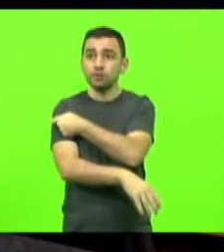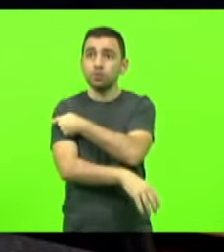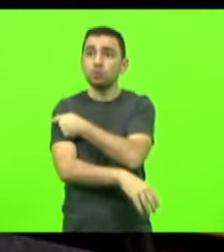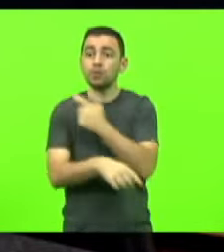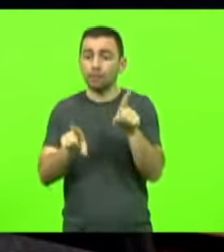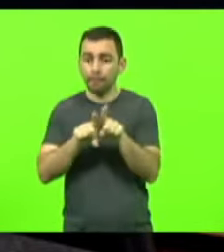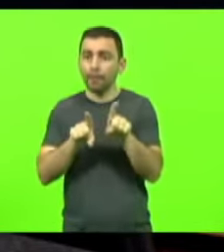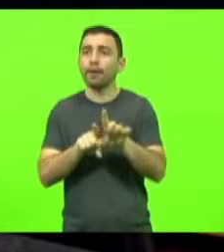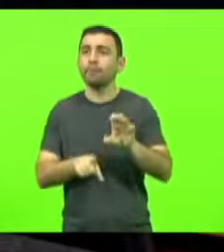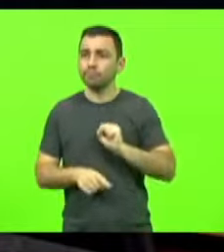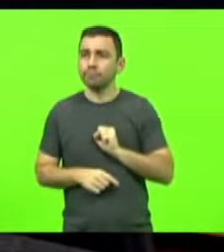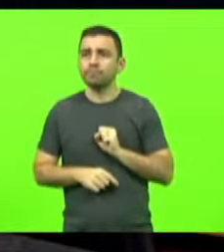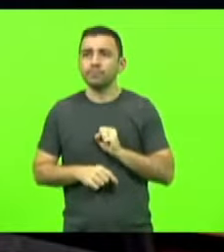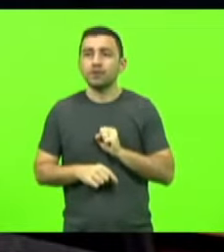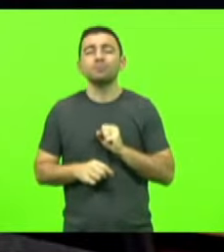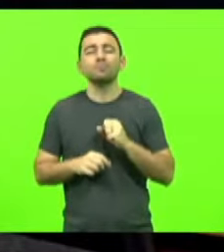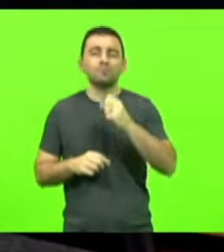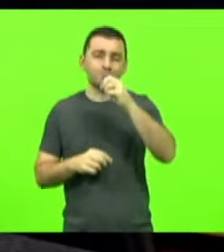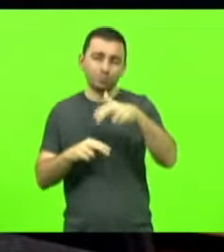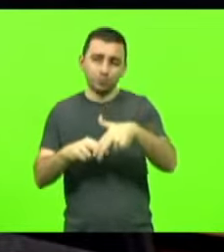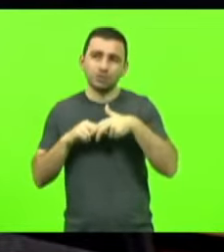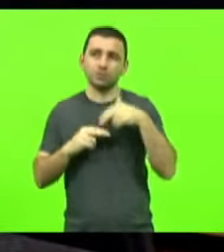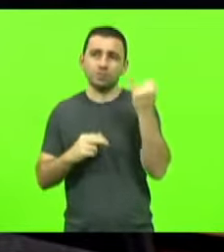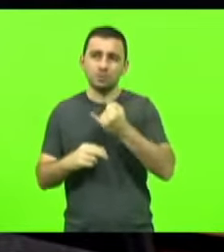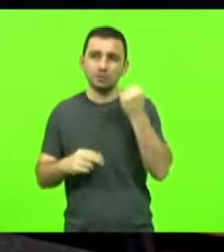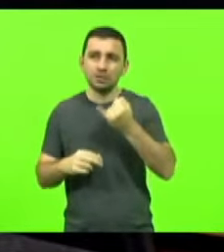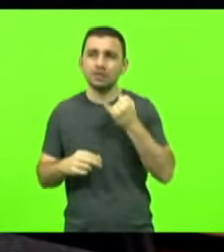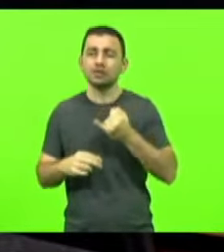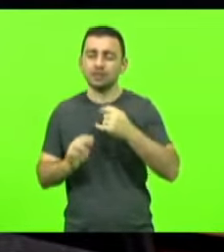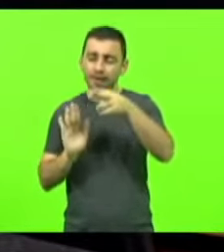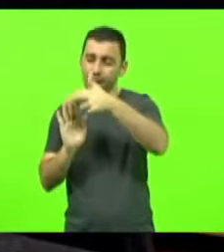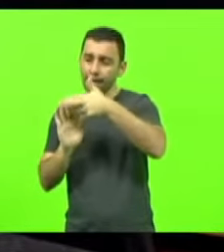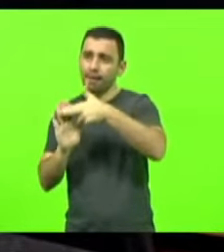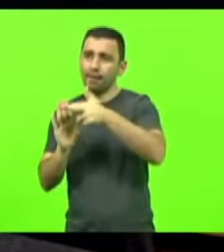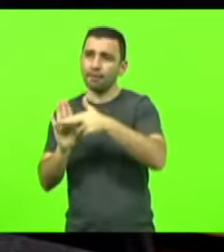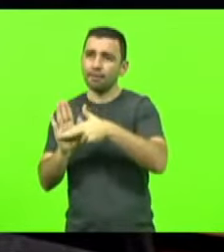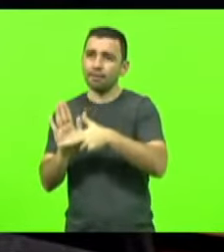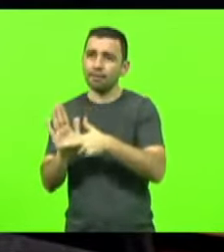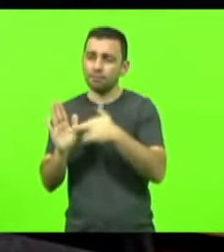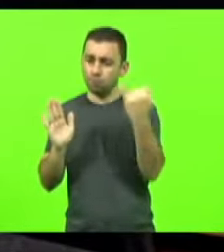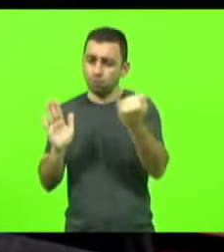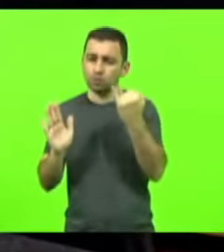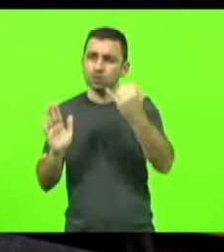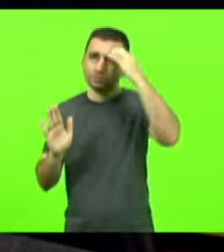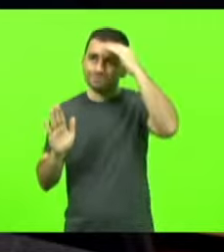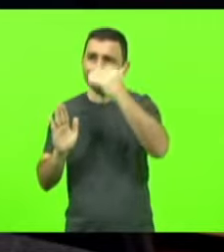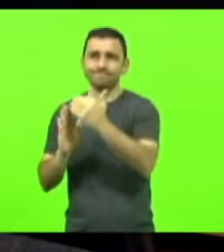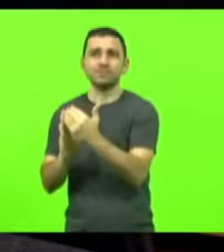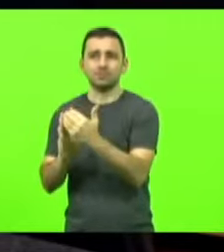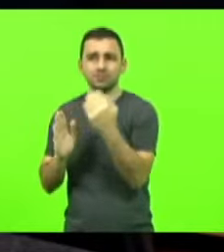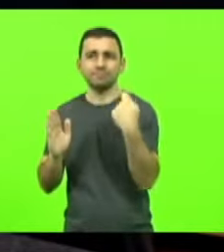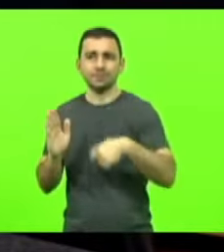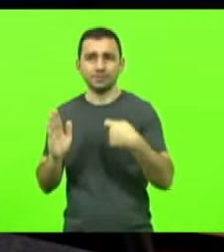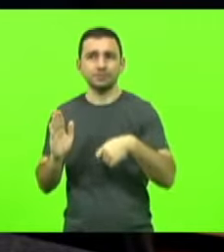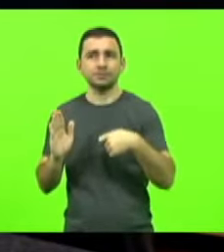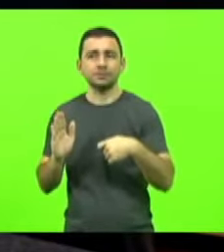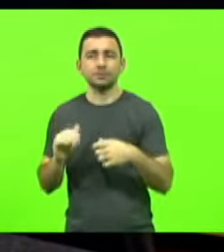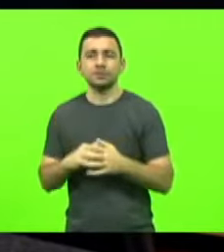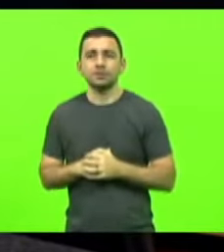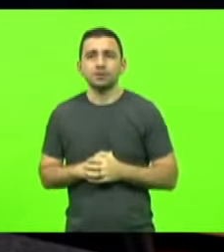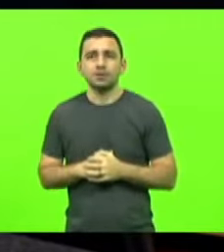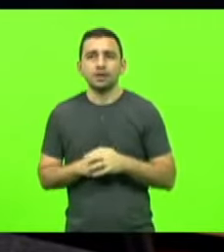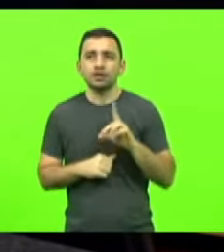as medidas são importantes e fundamentais, os protocolos que sejam seguidos. Esta semana, a DIVE,